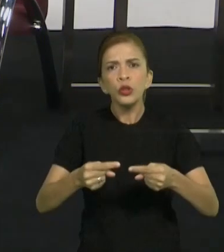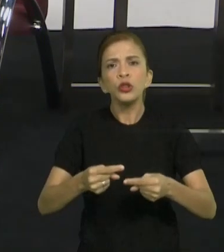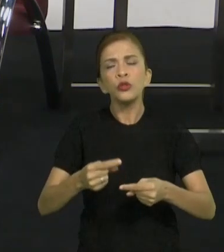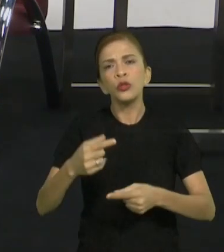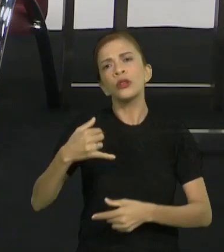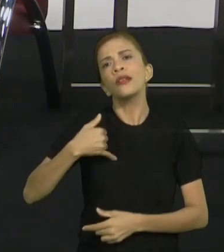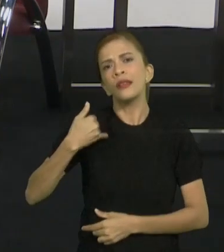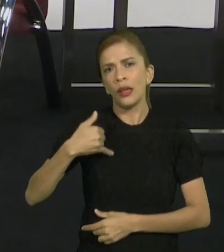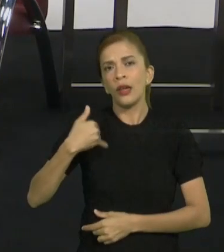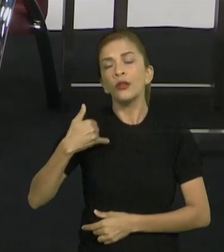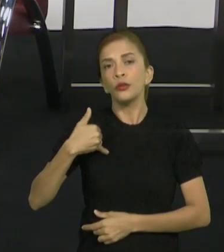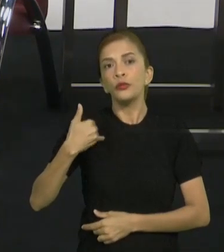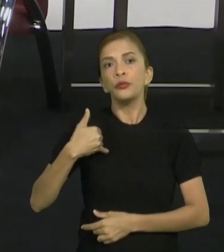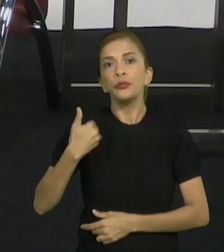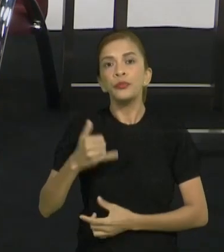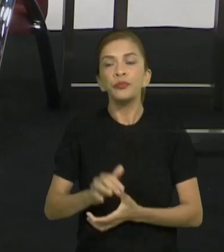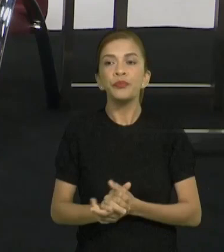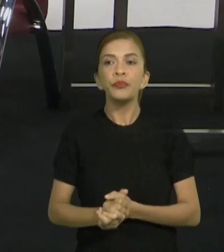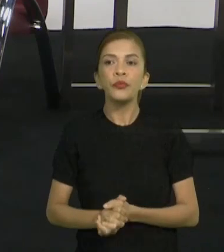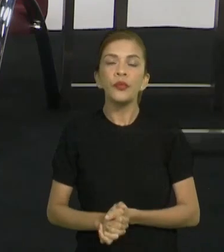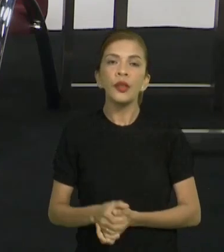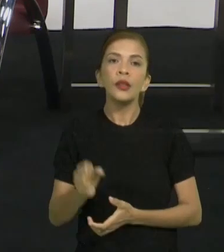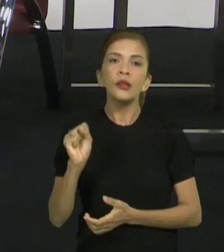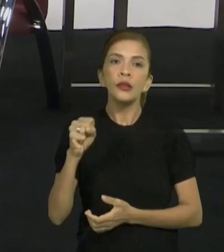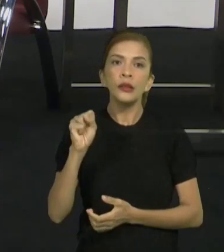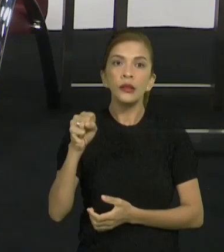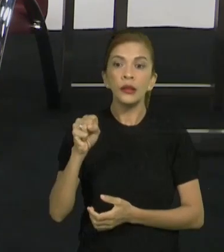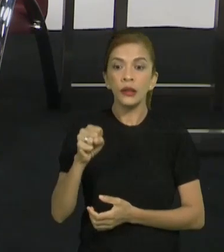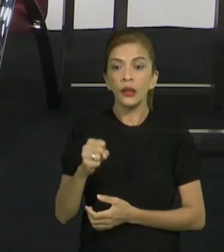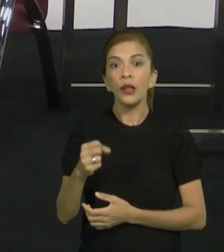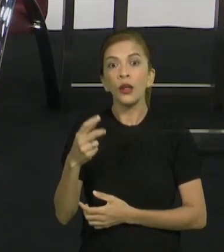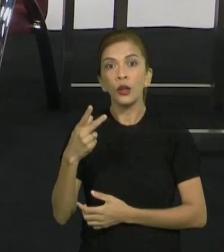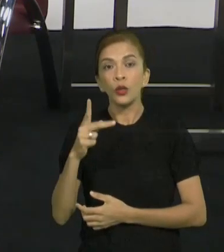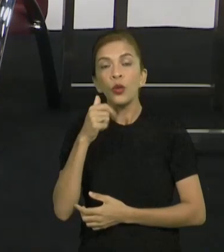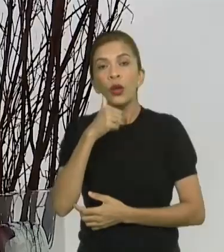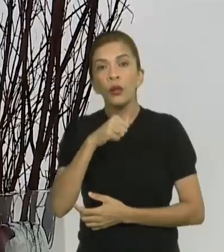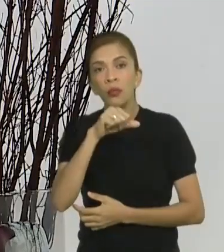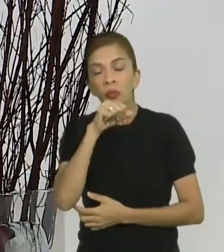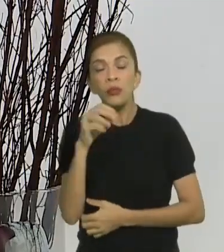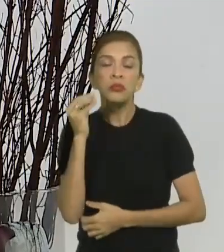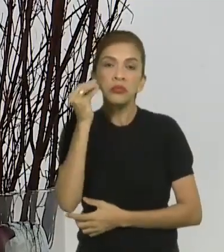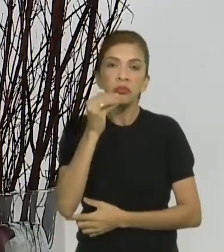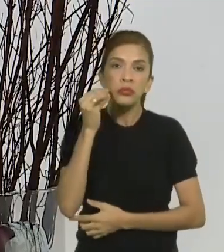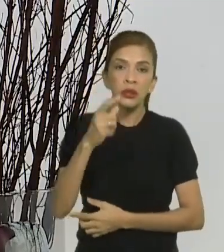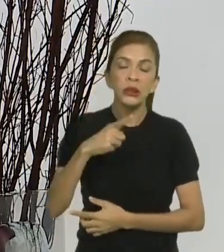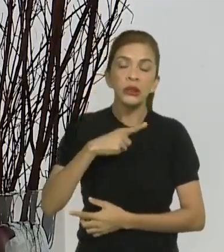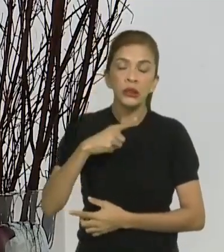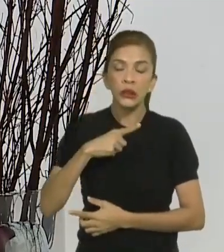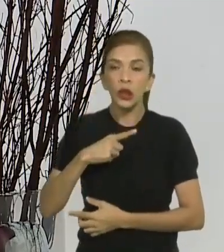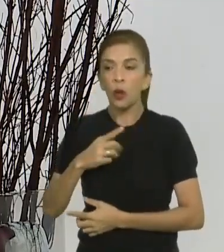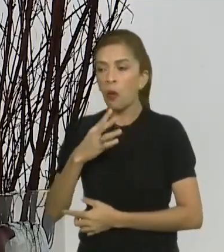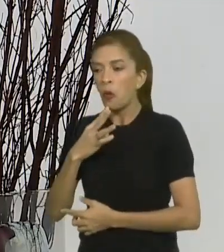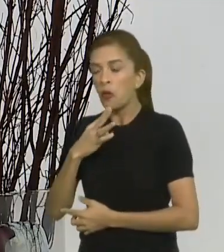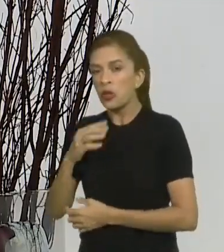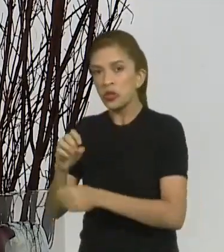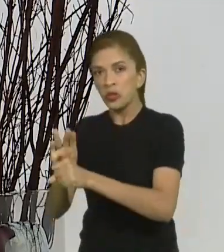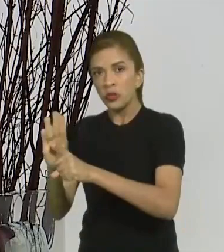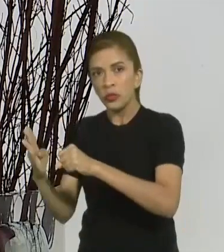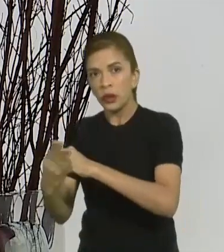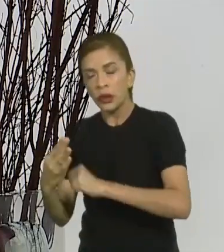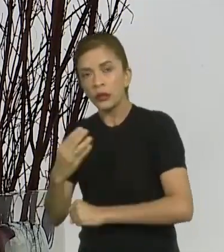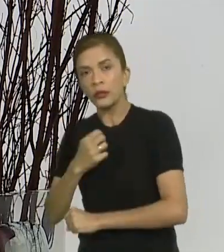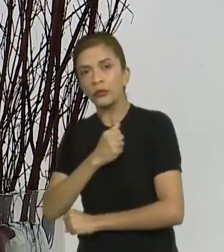né? Isso. Ao mesmo tempo que tua mãe já era uma mulher experiente, né? Conhecida na Madre Deus e que isso